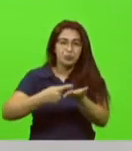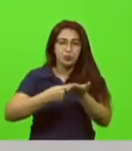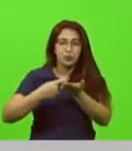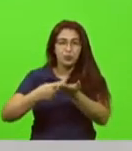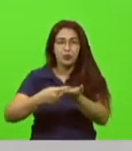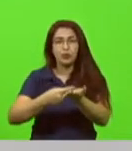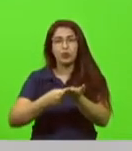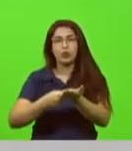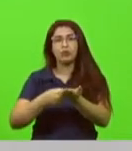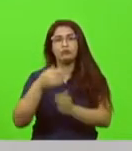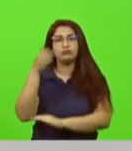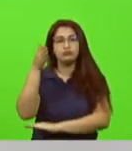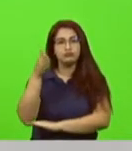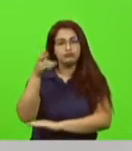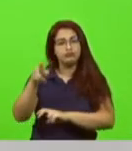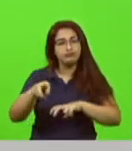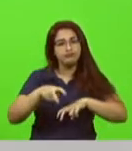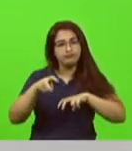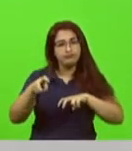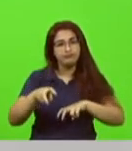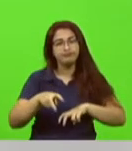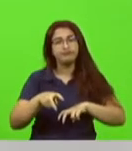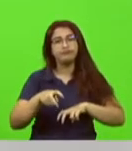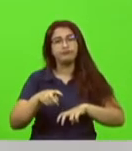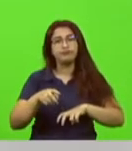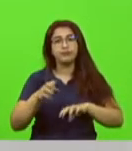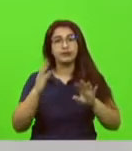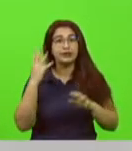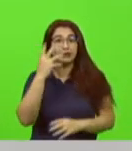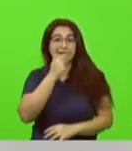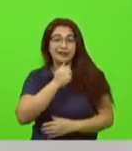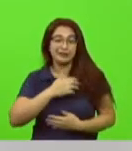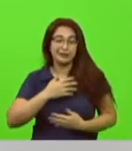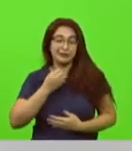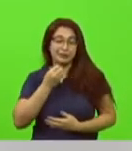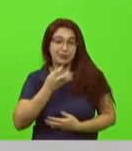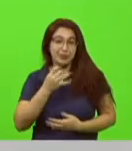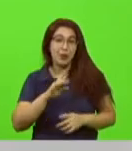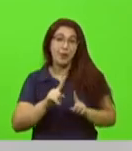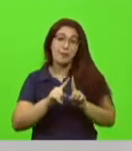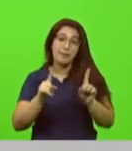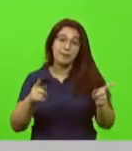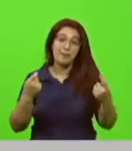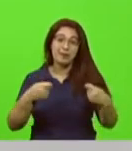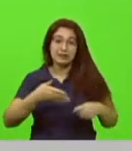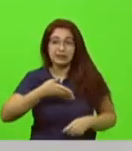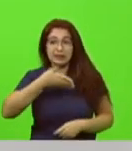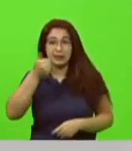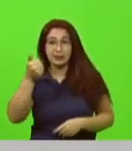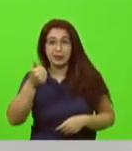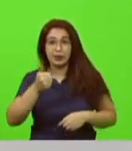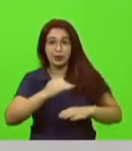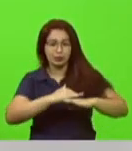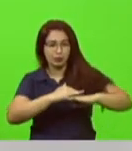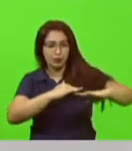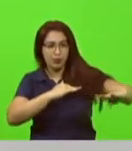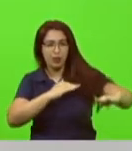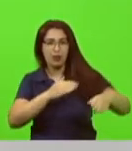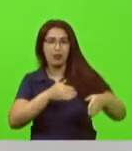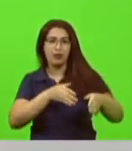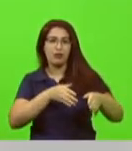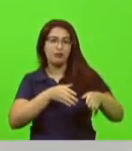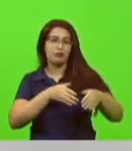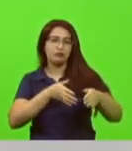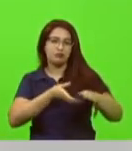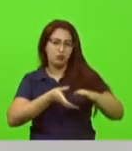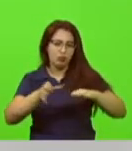o Hotel Fazenda, que ficou maravilhoso. Mas precisa melhorar o acesso do Hotel Fazenda, fazer aí um rotatório, um trevo alemão, uma